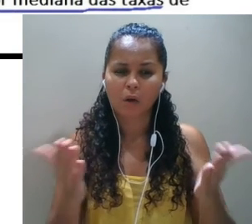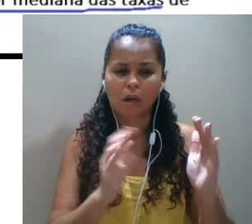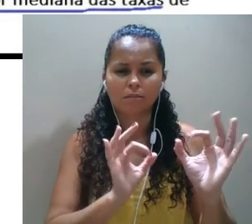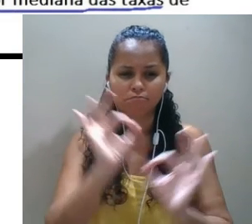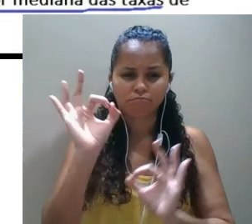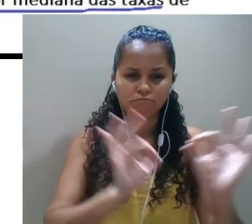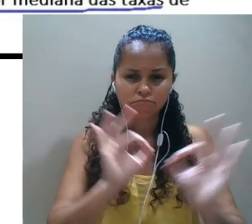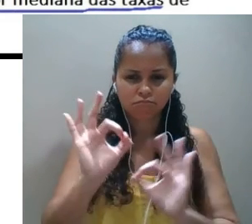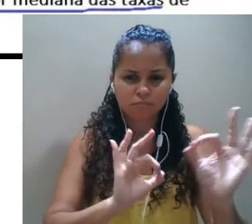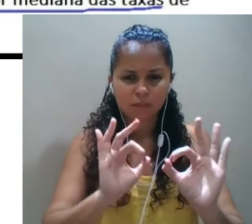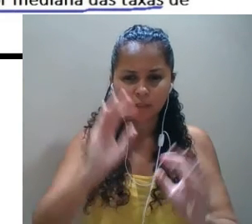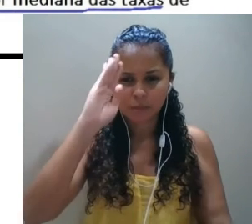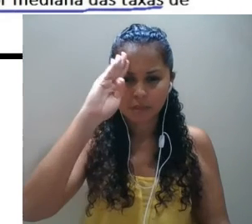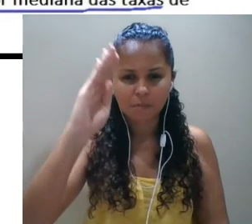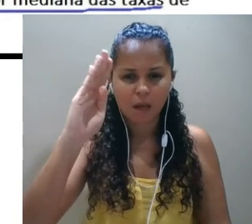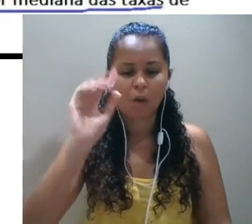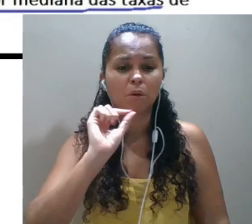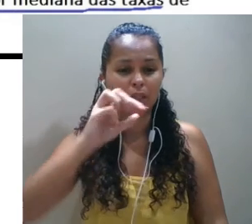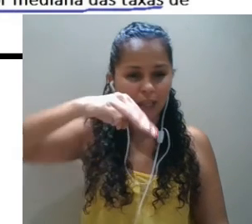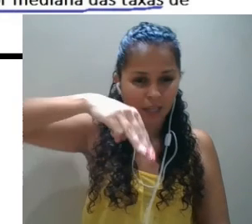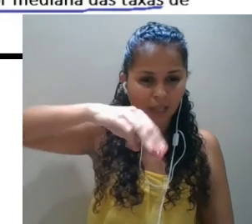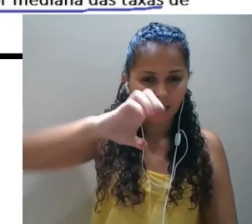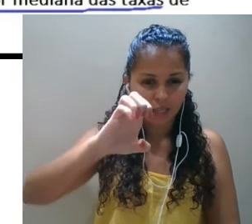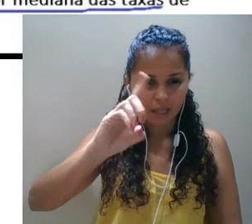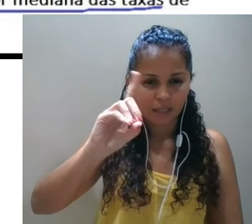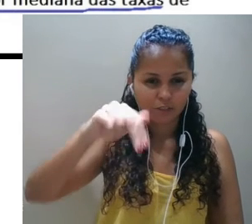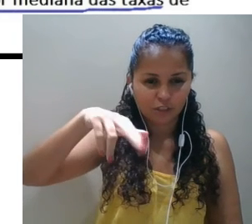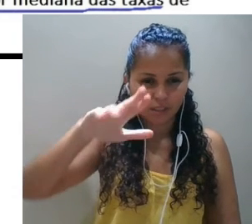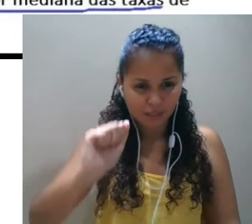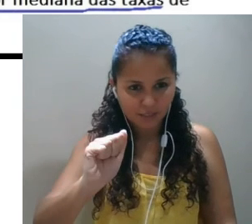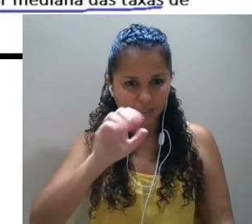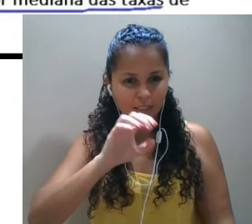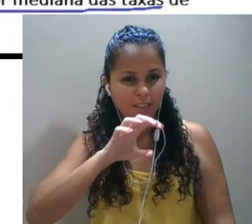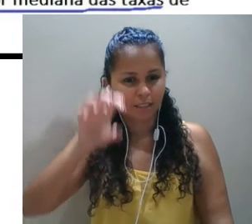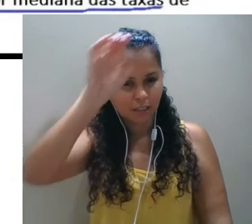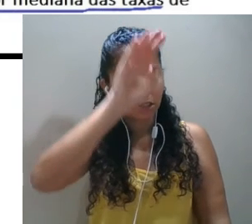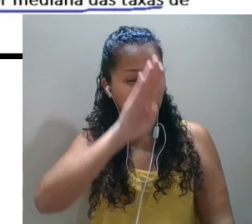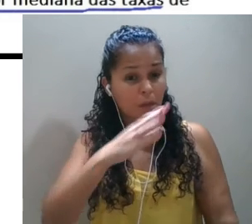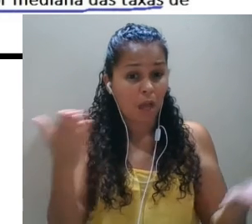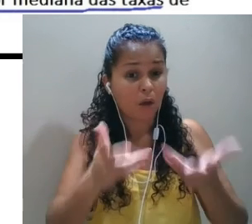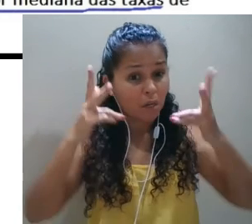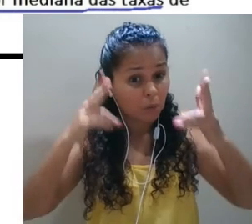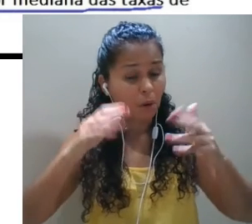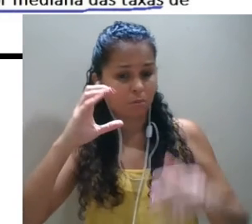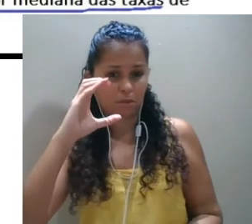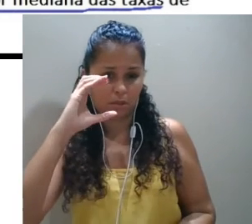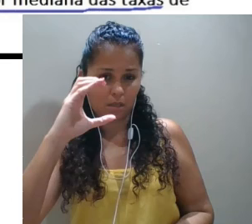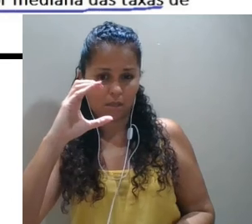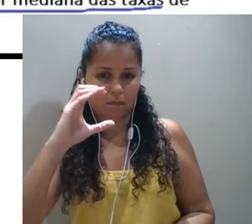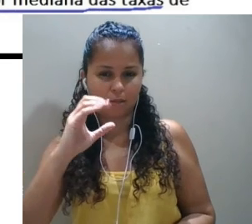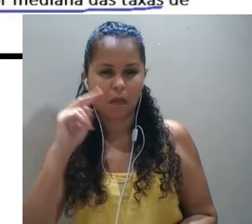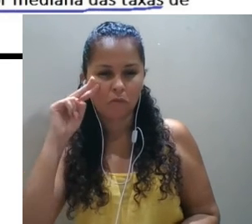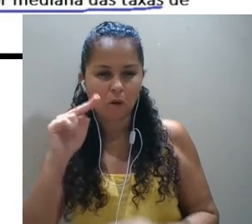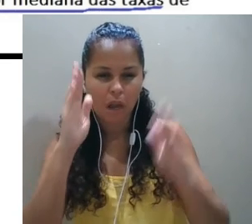esse termo aqui ele é central, portanto ele é a mediana da região B. Façamos o mesmo então agora para a região C. Então é aqui que eu vou